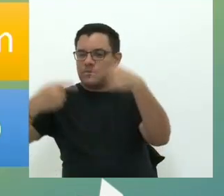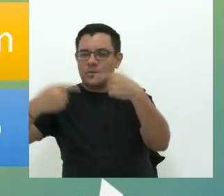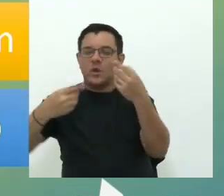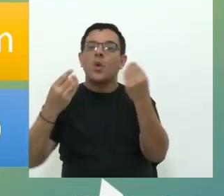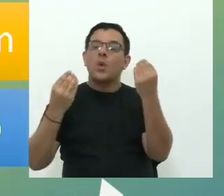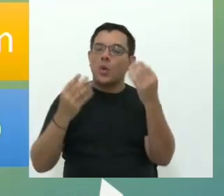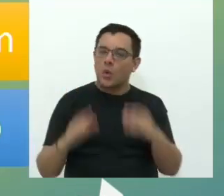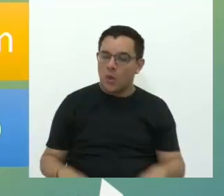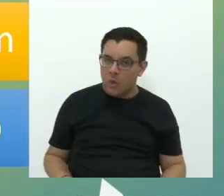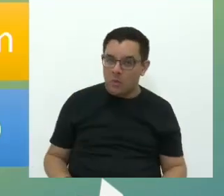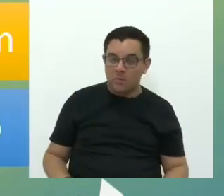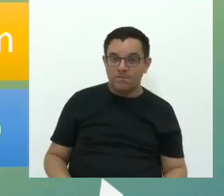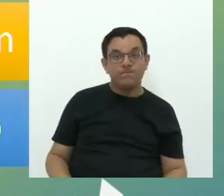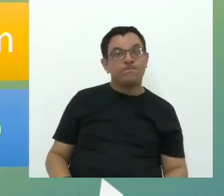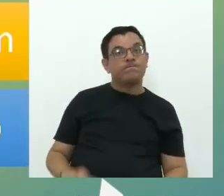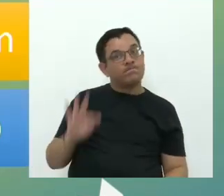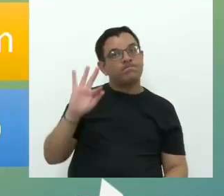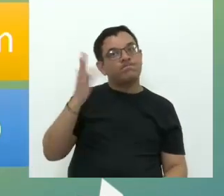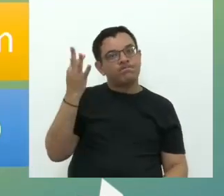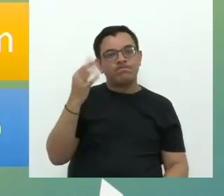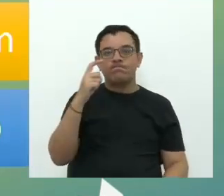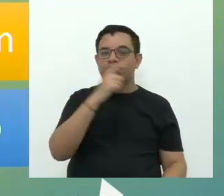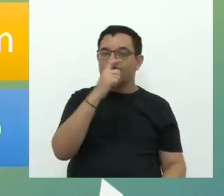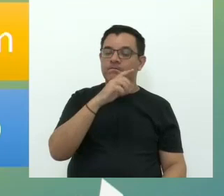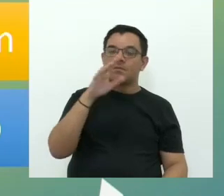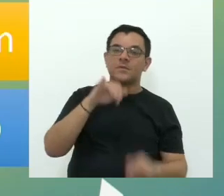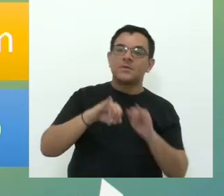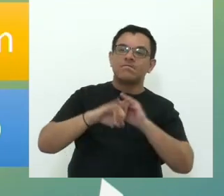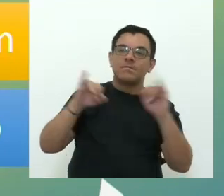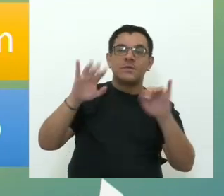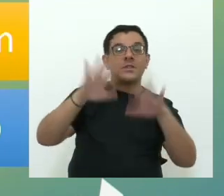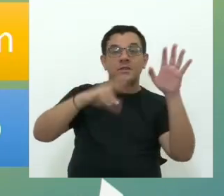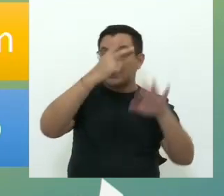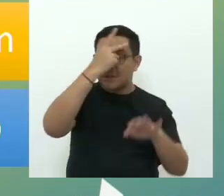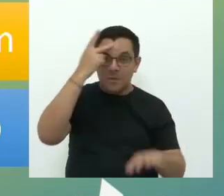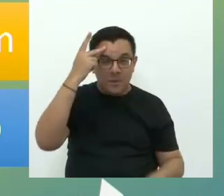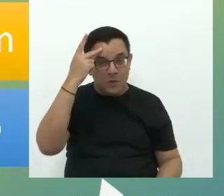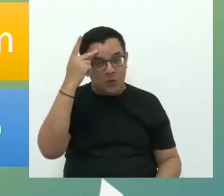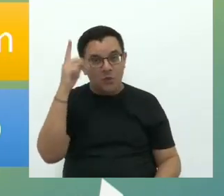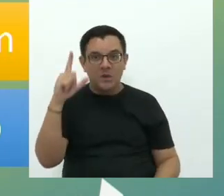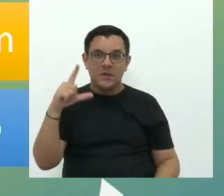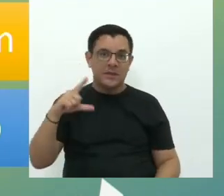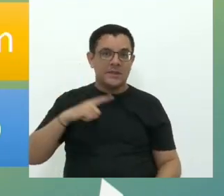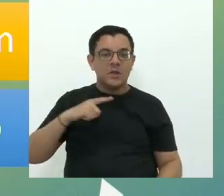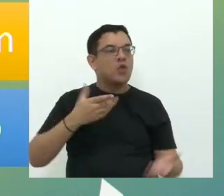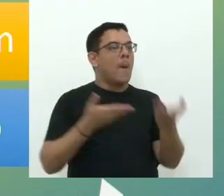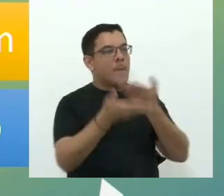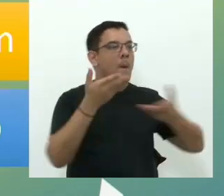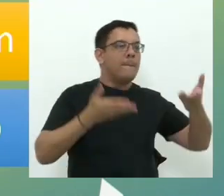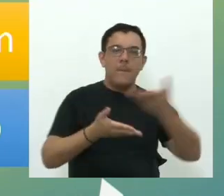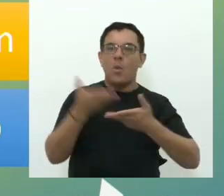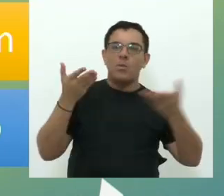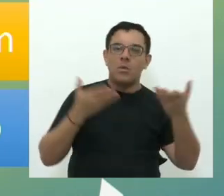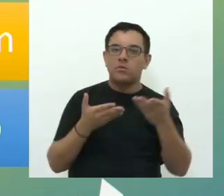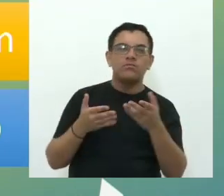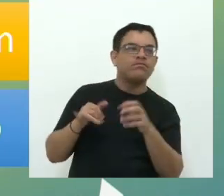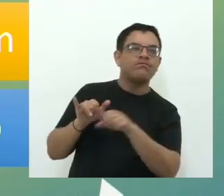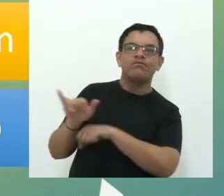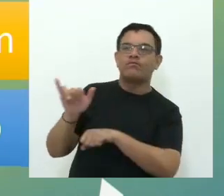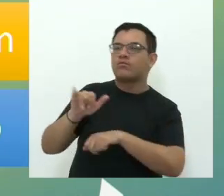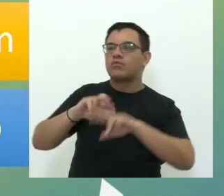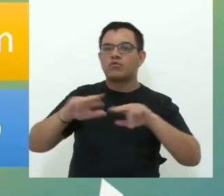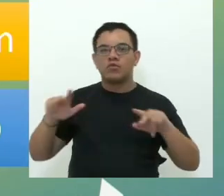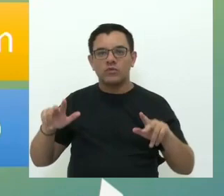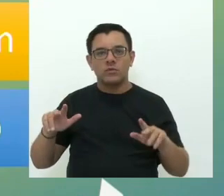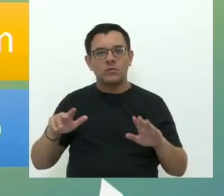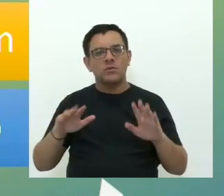desinformação porque às vezes é até agoniante né a gente vê uma pessoa tão Envolvida com desinformação e com coisas que já